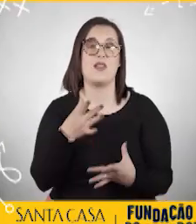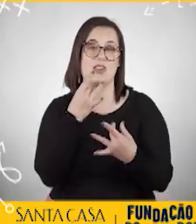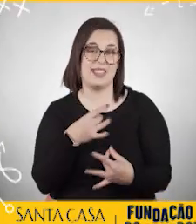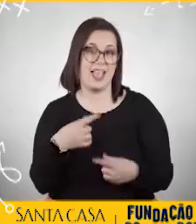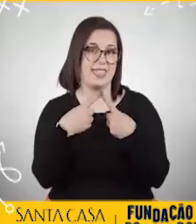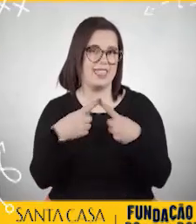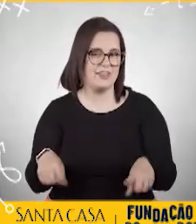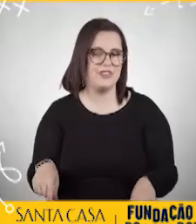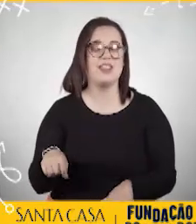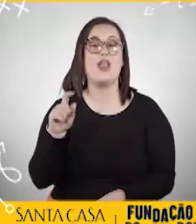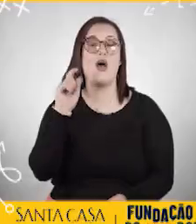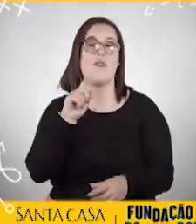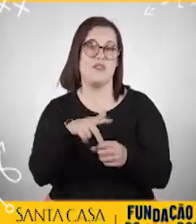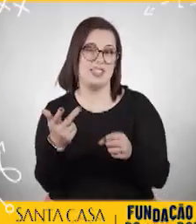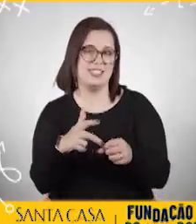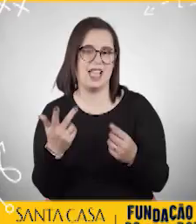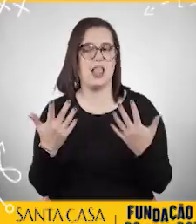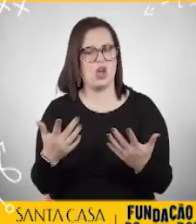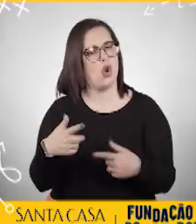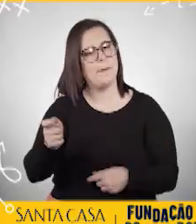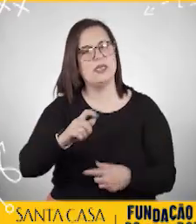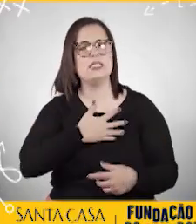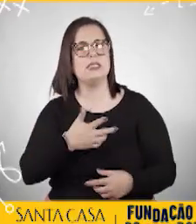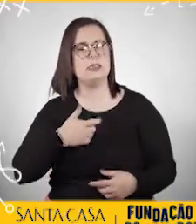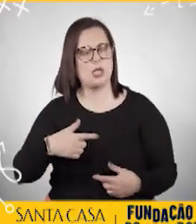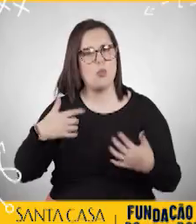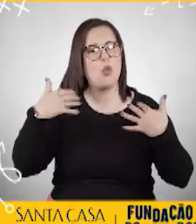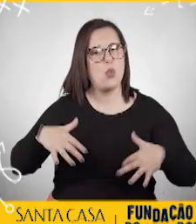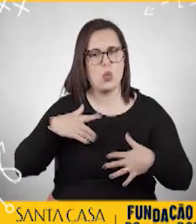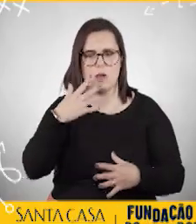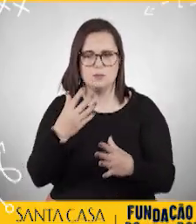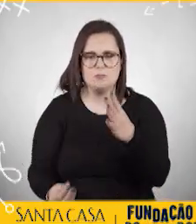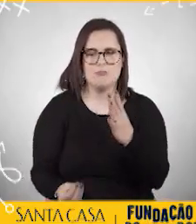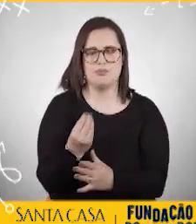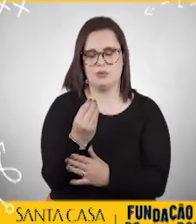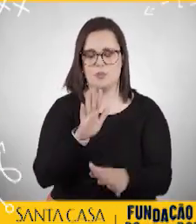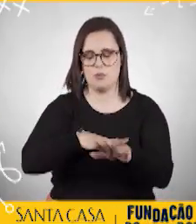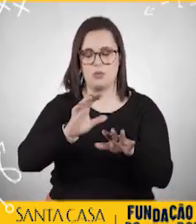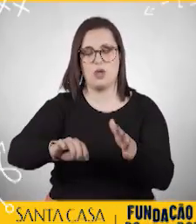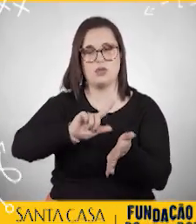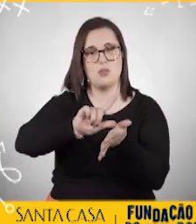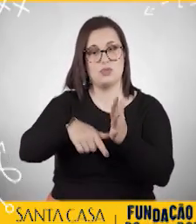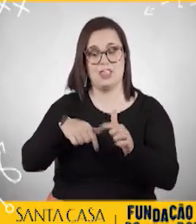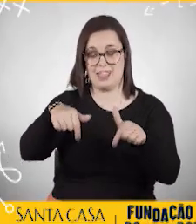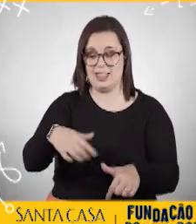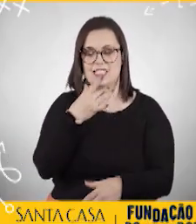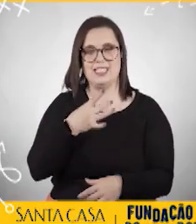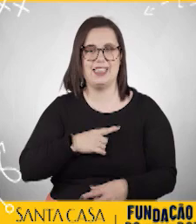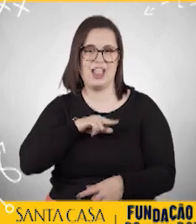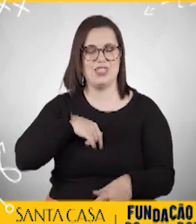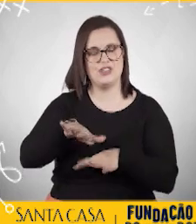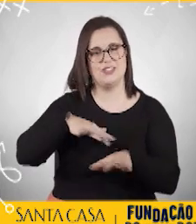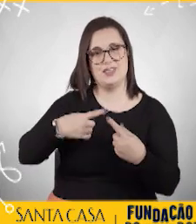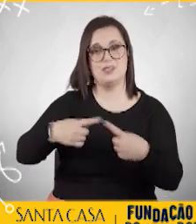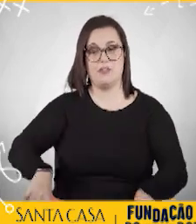Um Natal diferente. O Vizela tem levado a cabo um mês de dezembro verdadeiramente inovador graças ao projeto Neste Natal